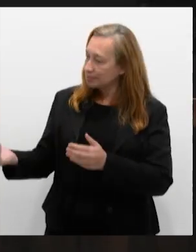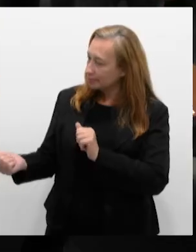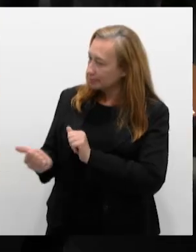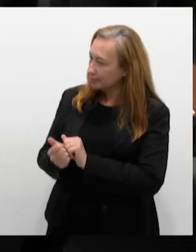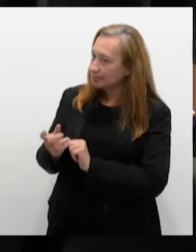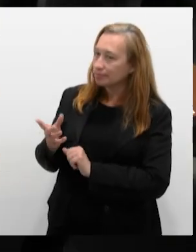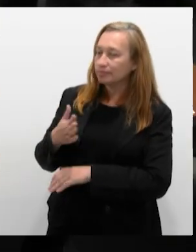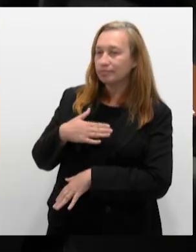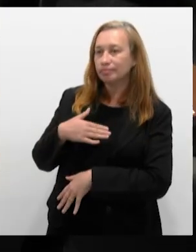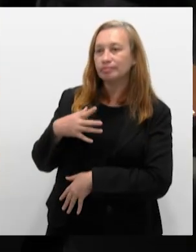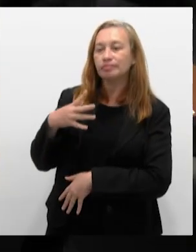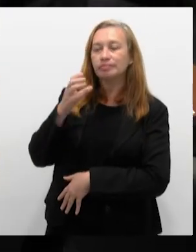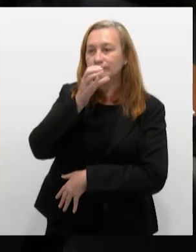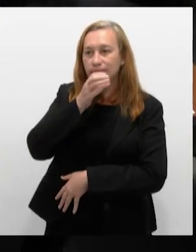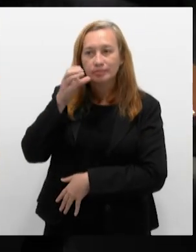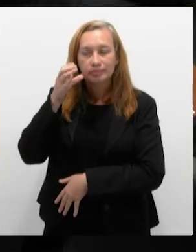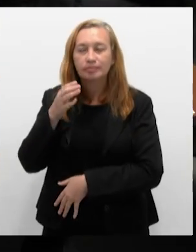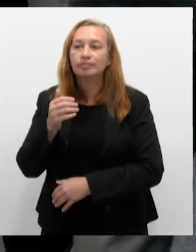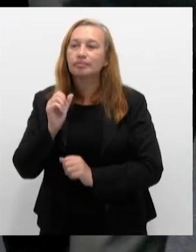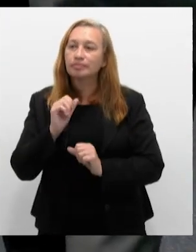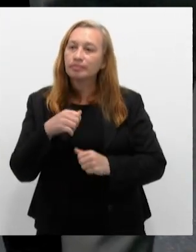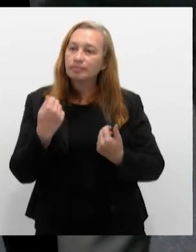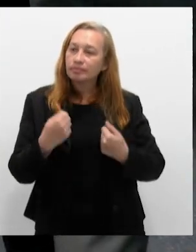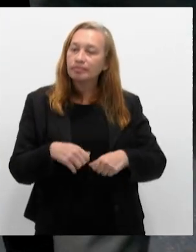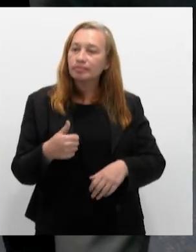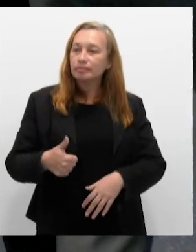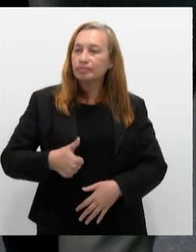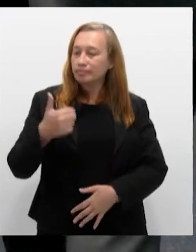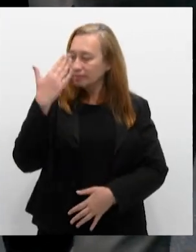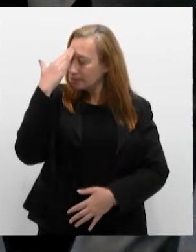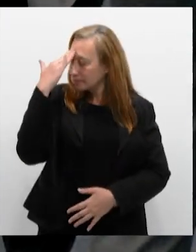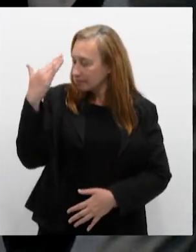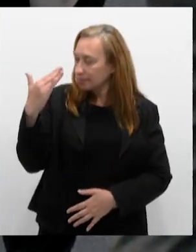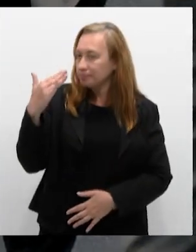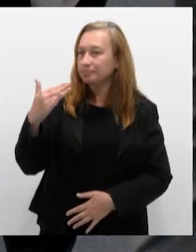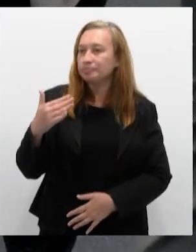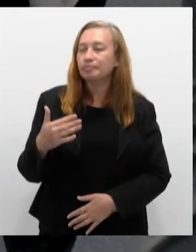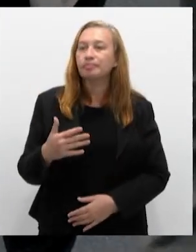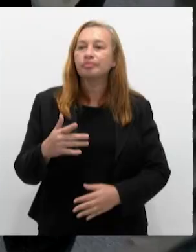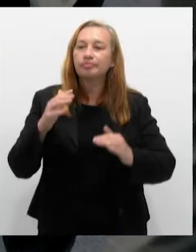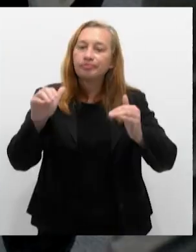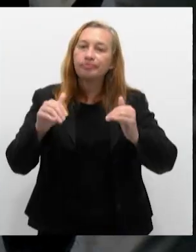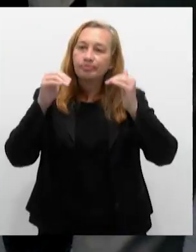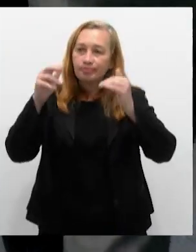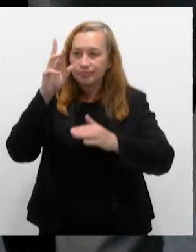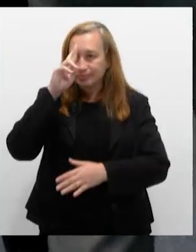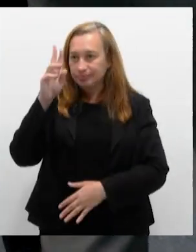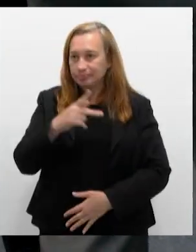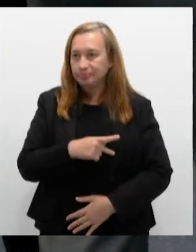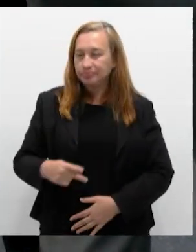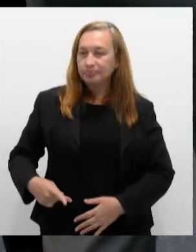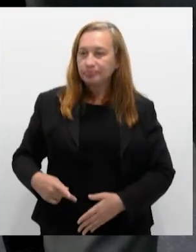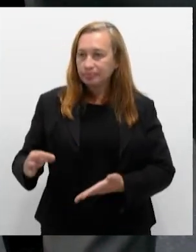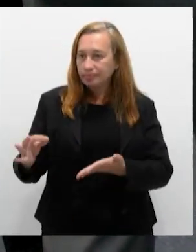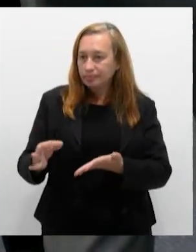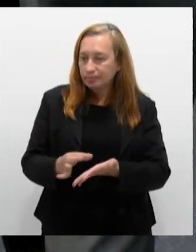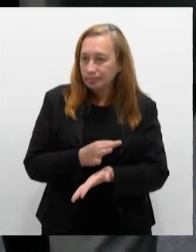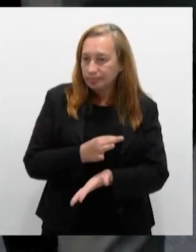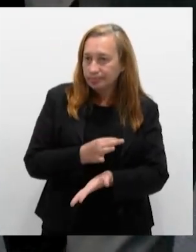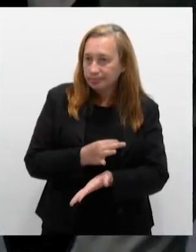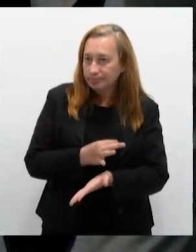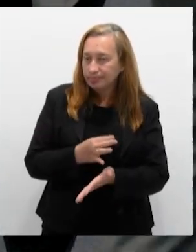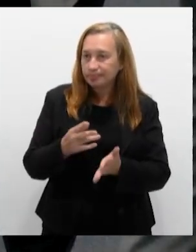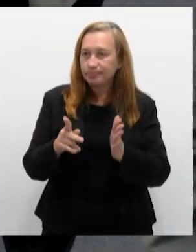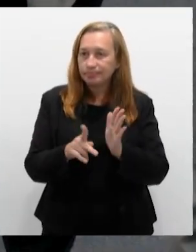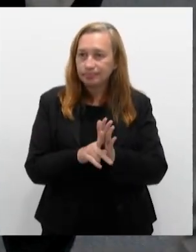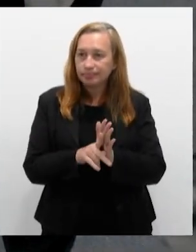Jordão. Em primeiro lugar, agradecer aí a Vossa Excelência por assinar esse